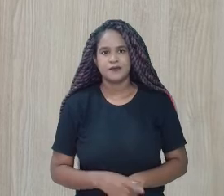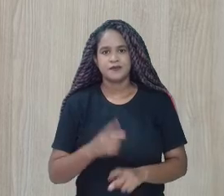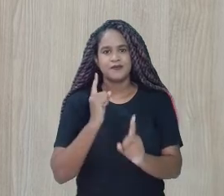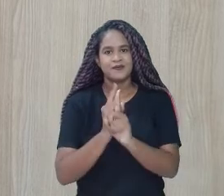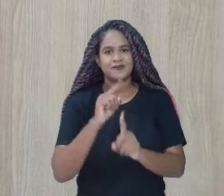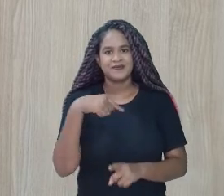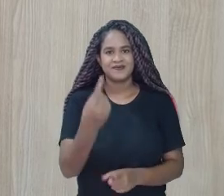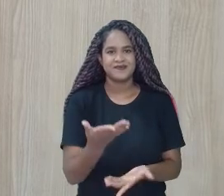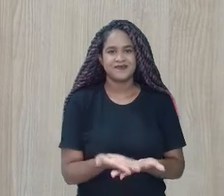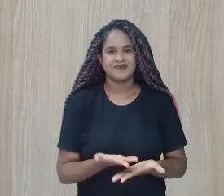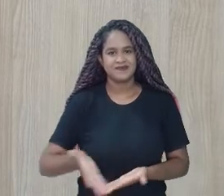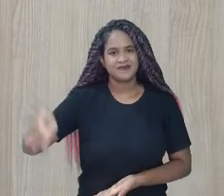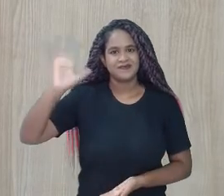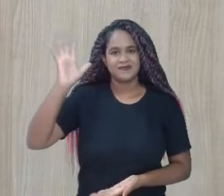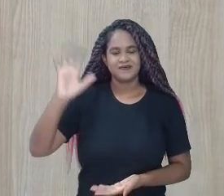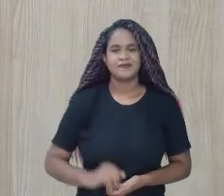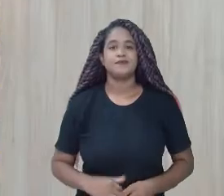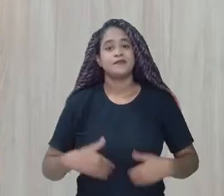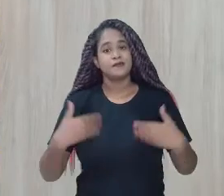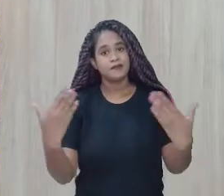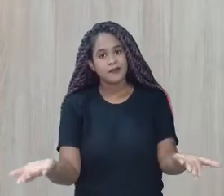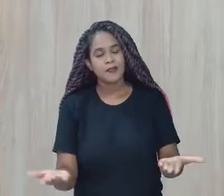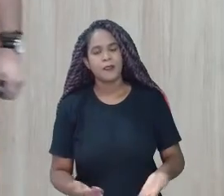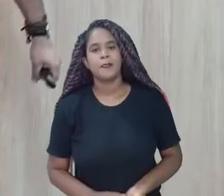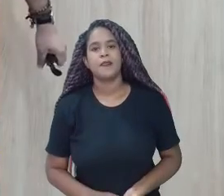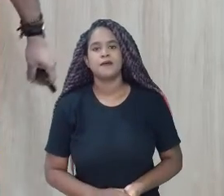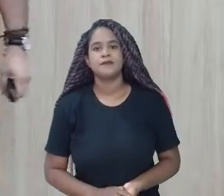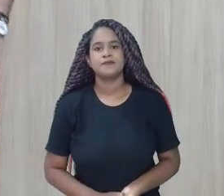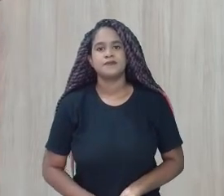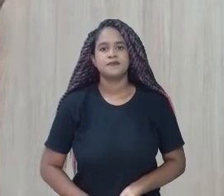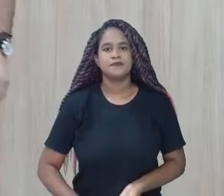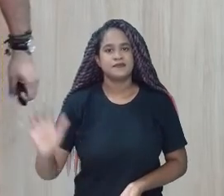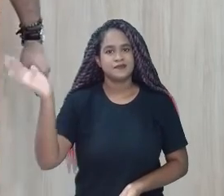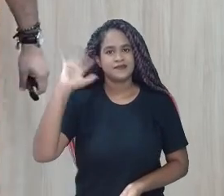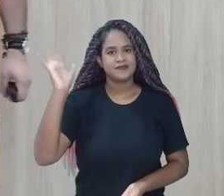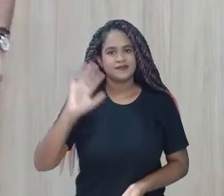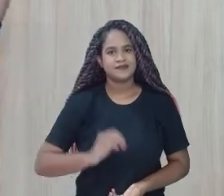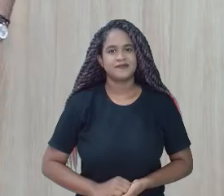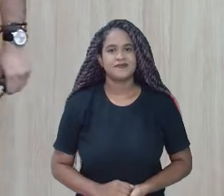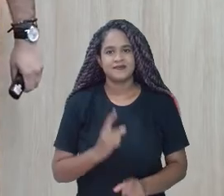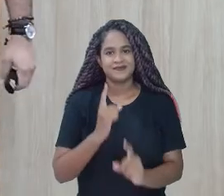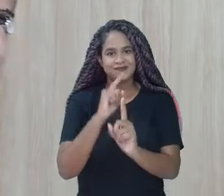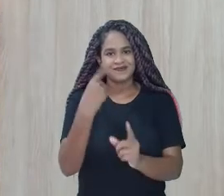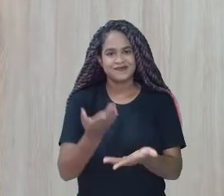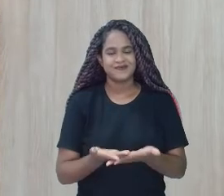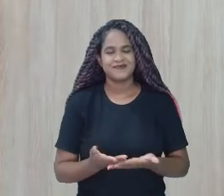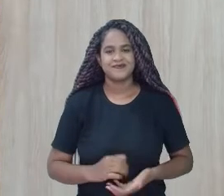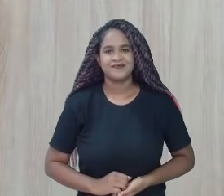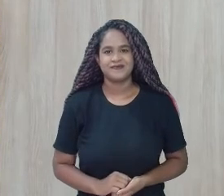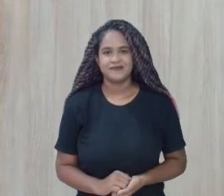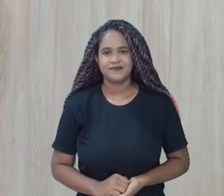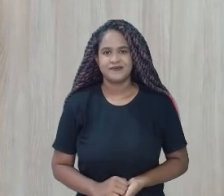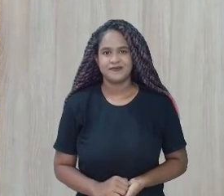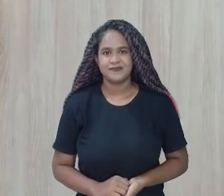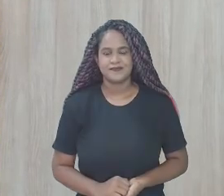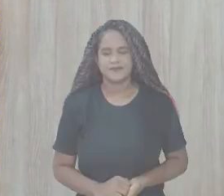e até a próxima aula. Tchau, tchau. Então, é isso, pessoal. Tchau, tchau e até a próxima aula.